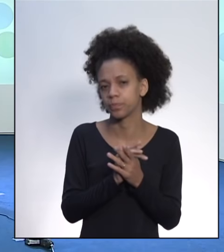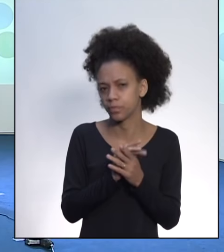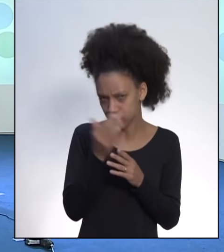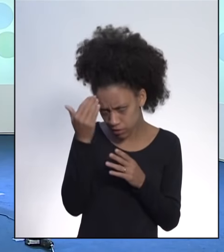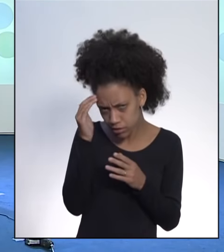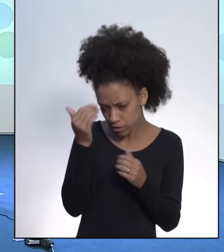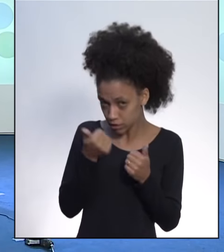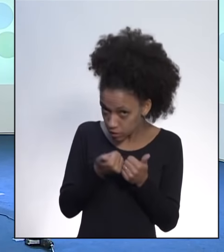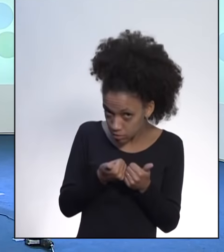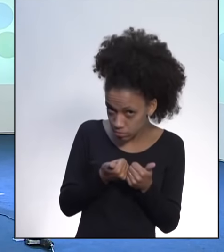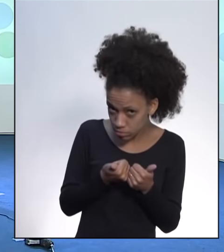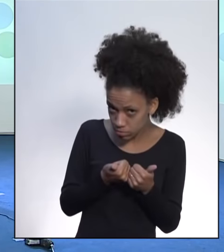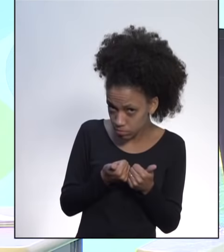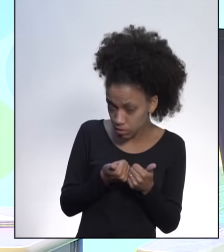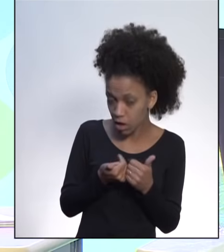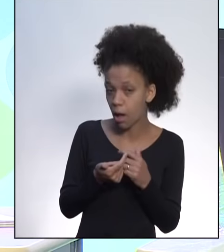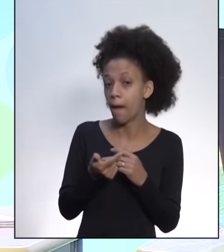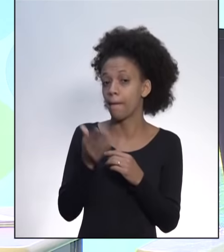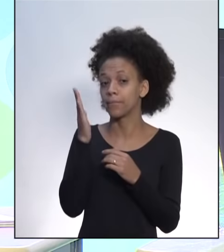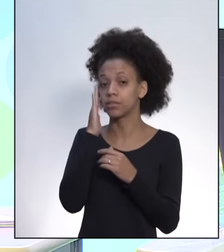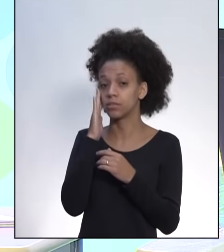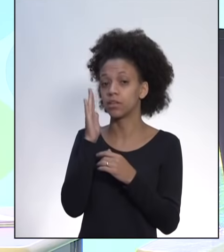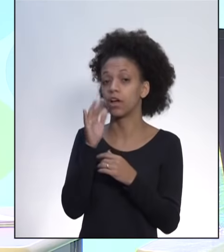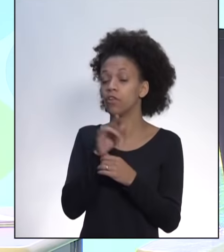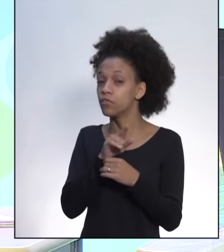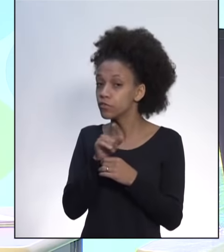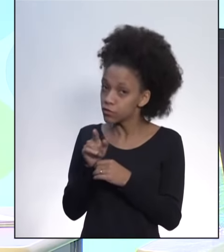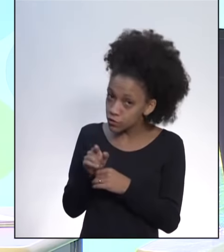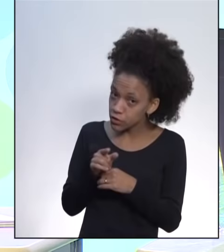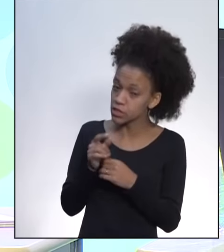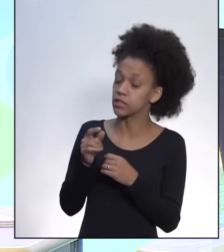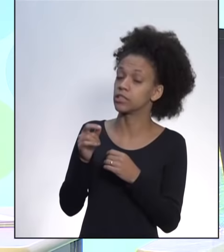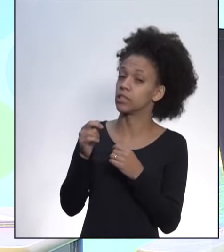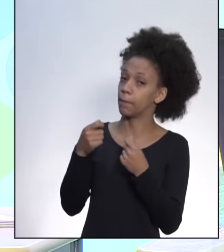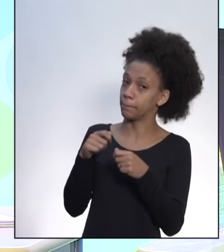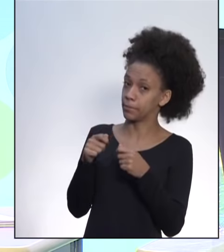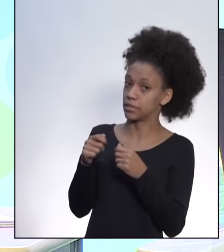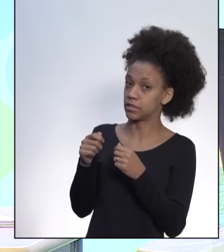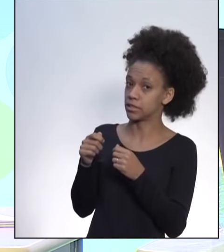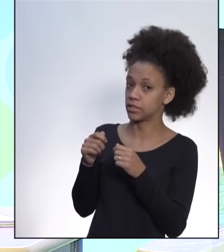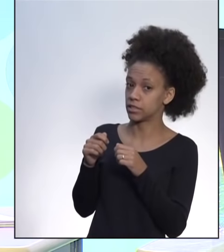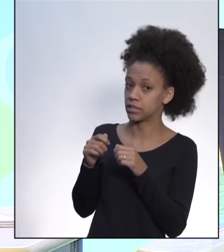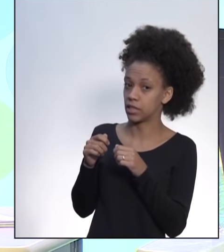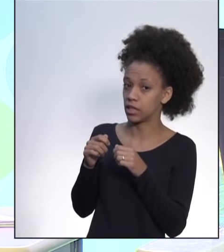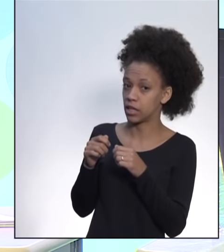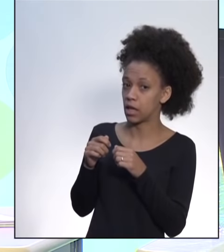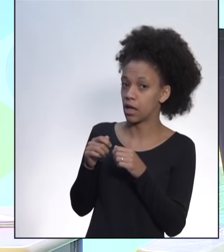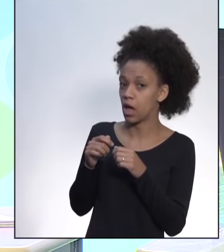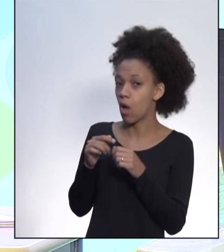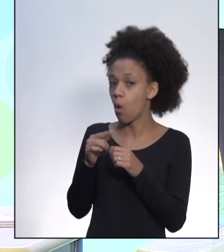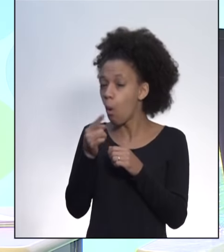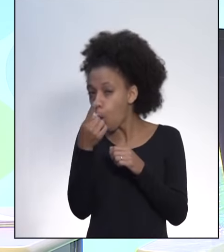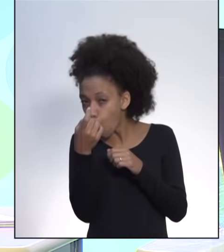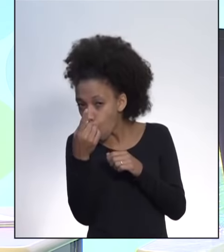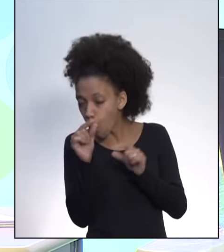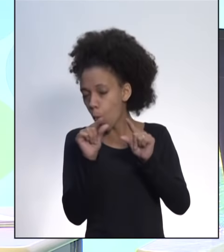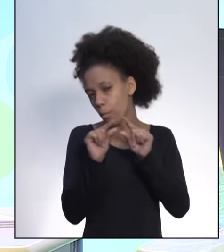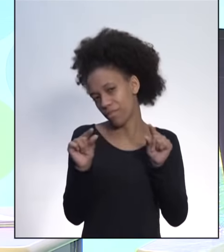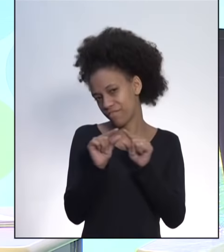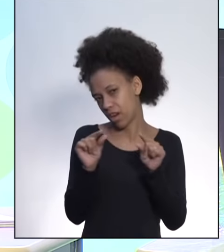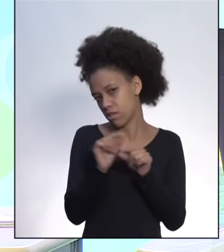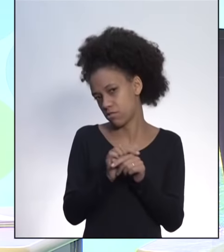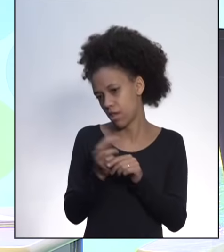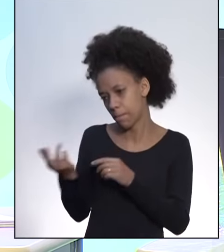entenderam para eu saber se vocês entenderam eu quero que vocês digitem pelo menos uma